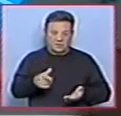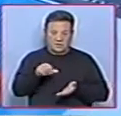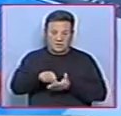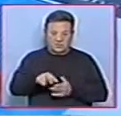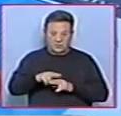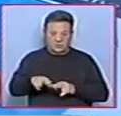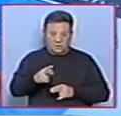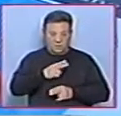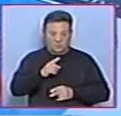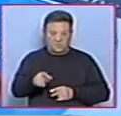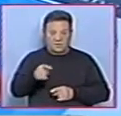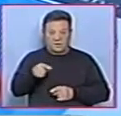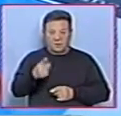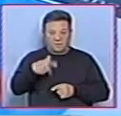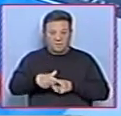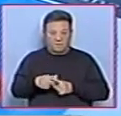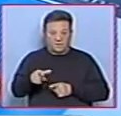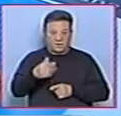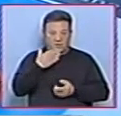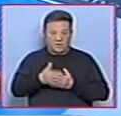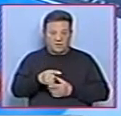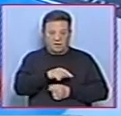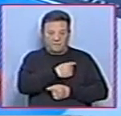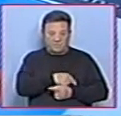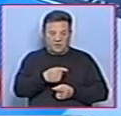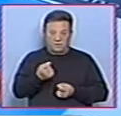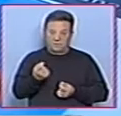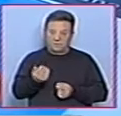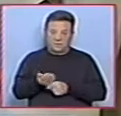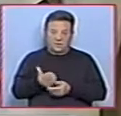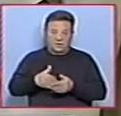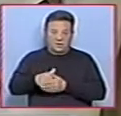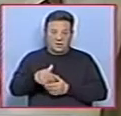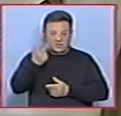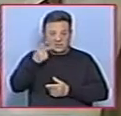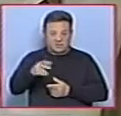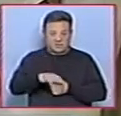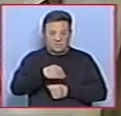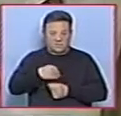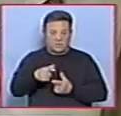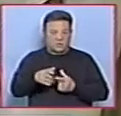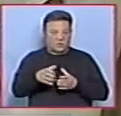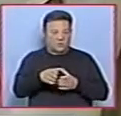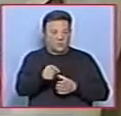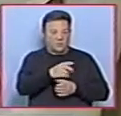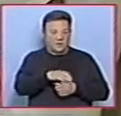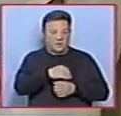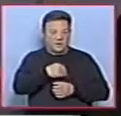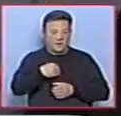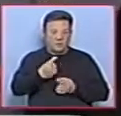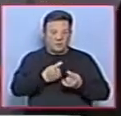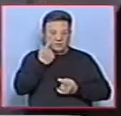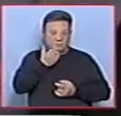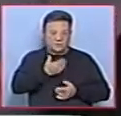Hospitalar Universitário, esta é uma ferramenta para enfermeiros recém-licenciados em medicina e corpo clínico já